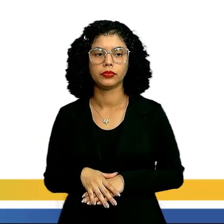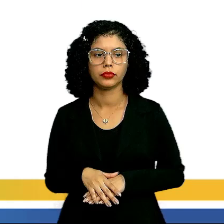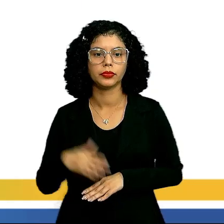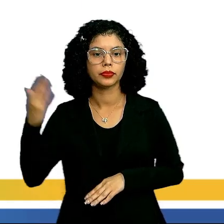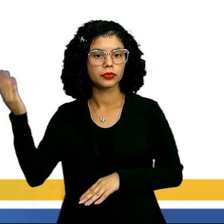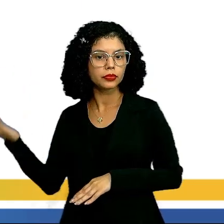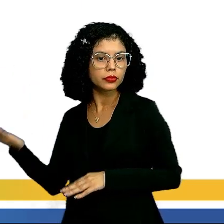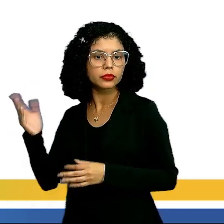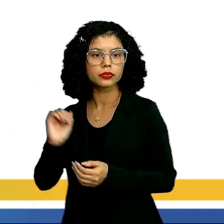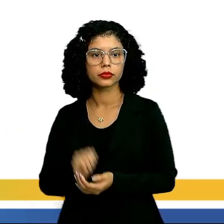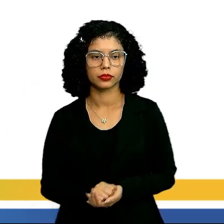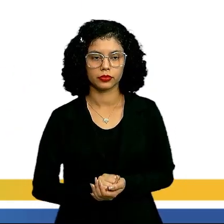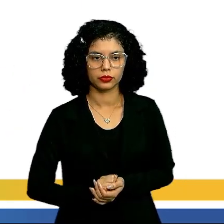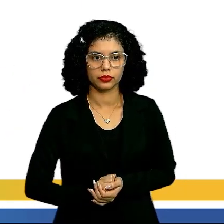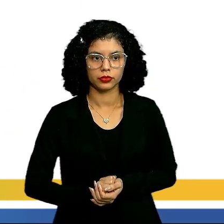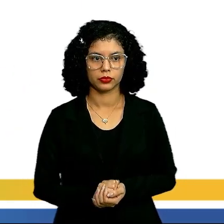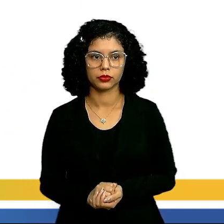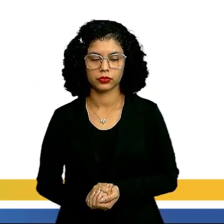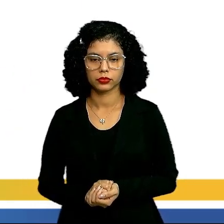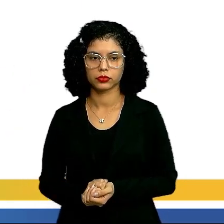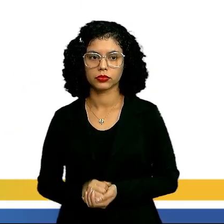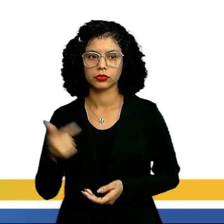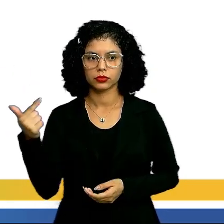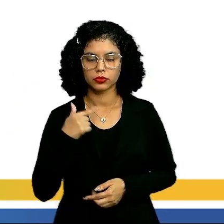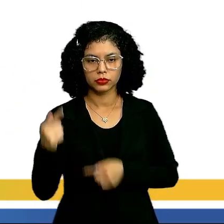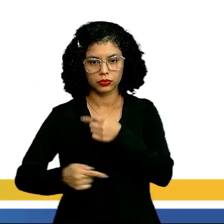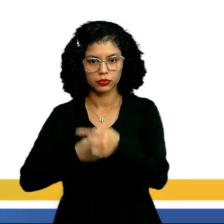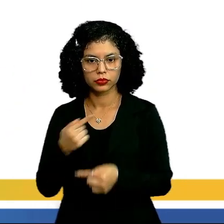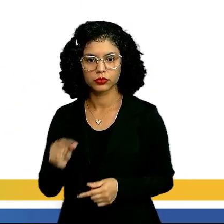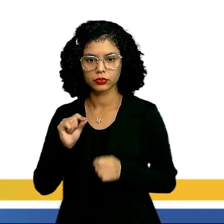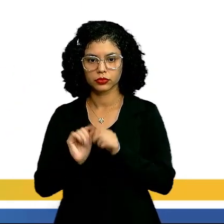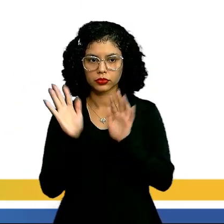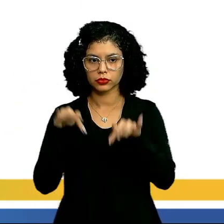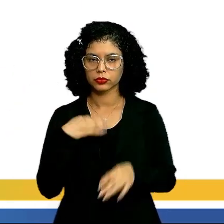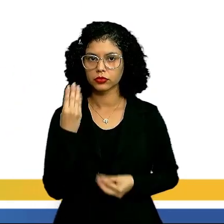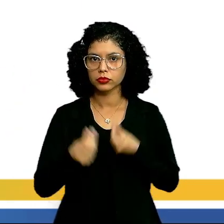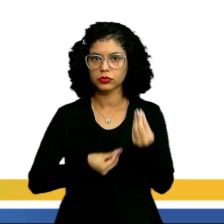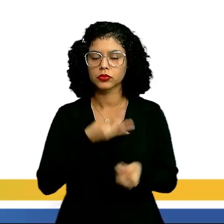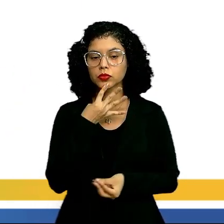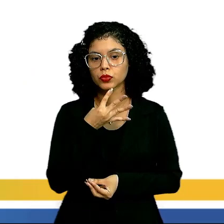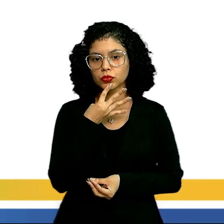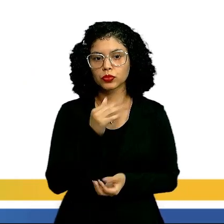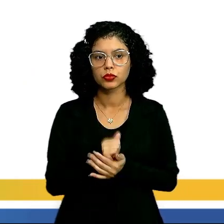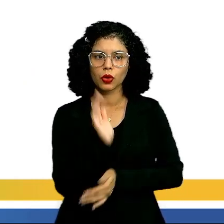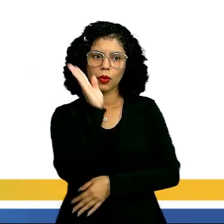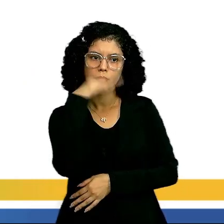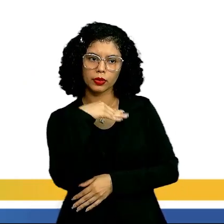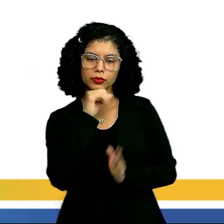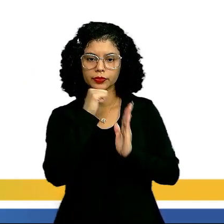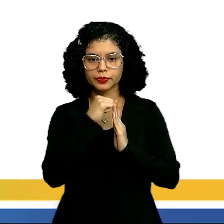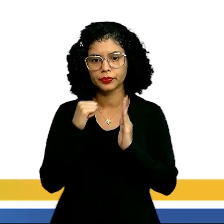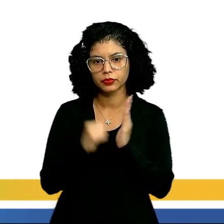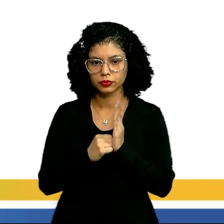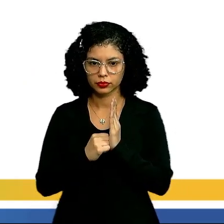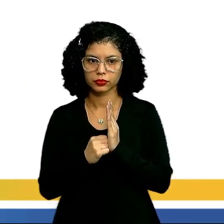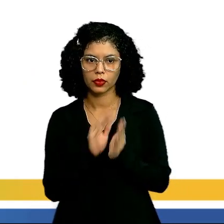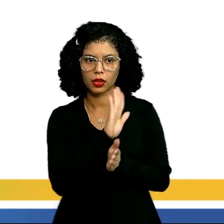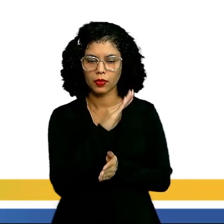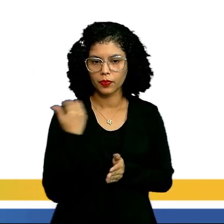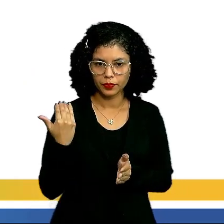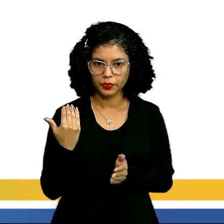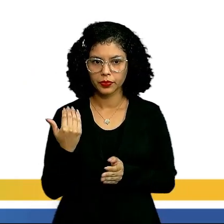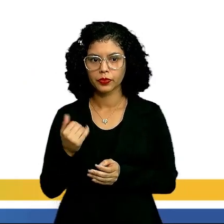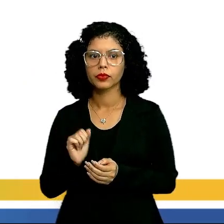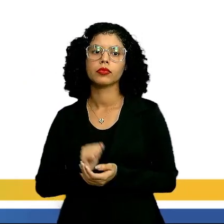E aí, a segunda geração fica conhecida como o mal do século, que é o fascínio pela morte,